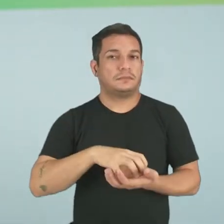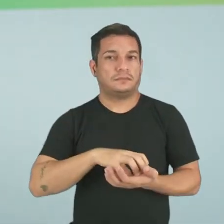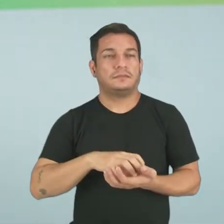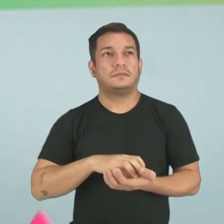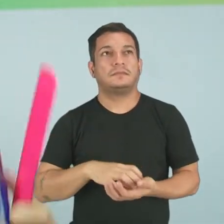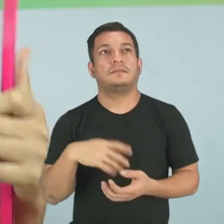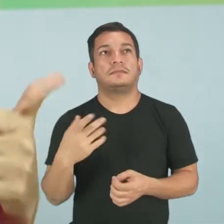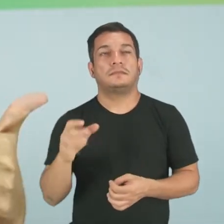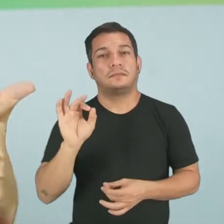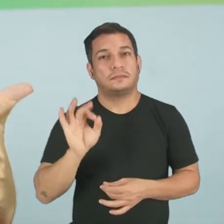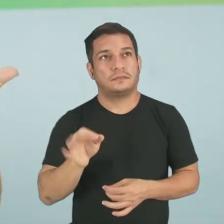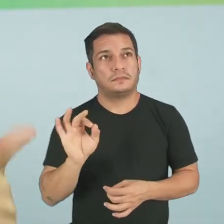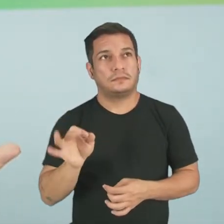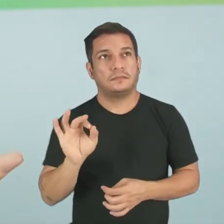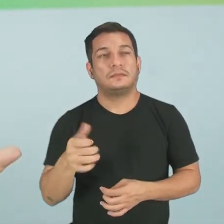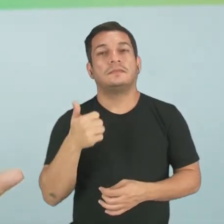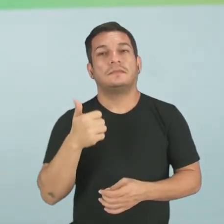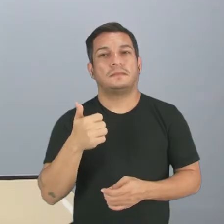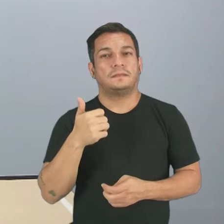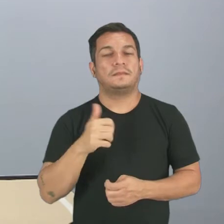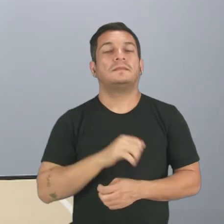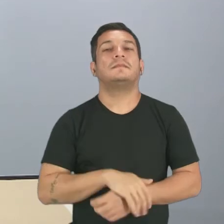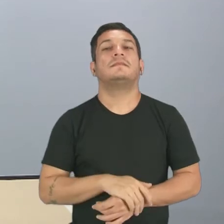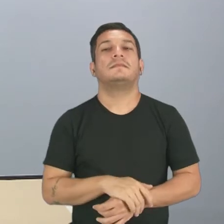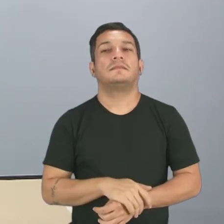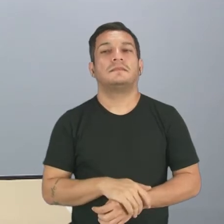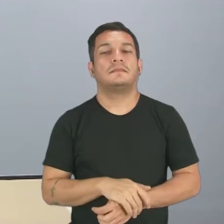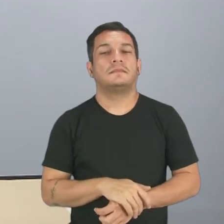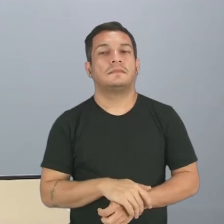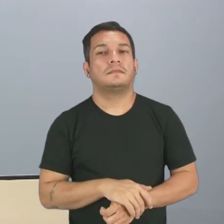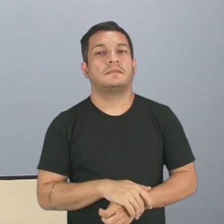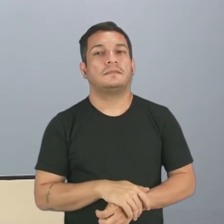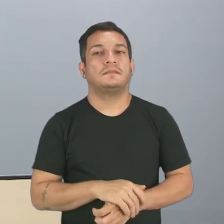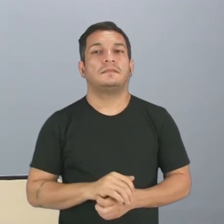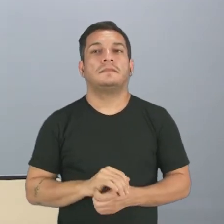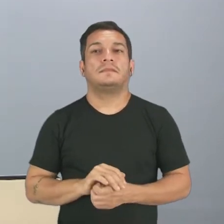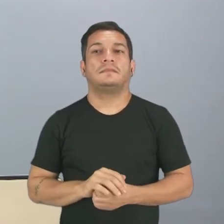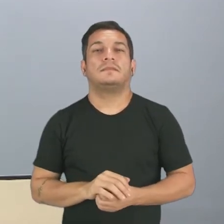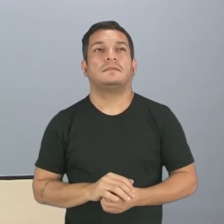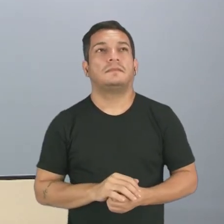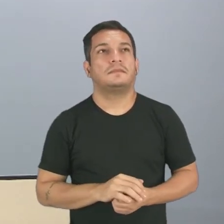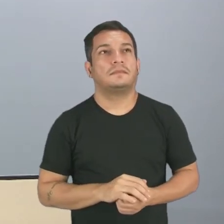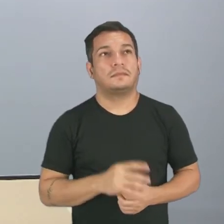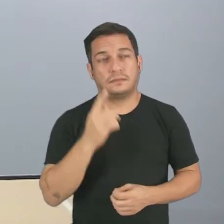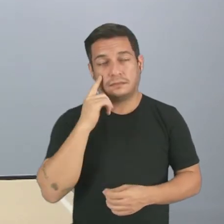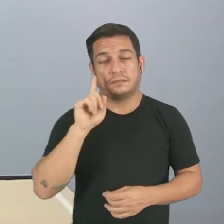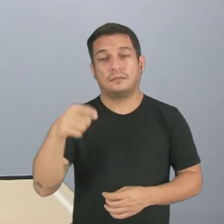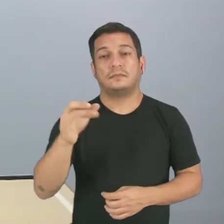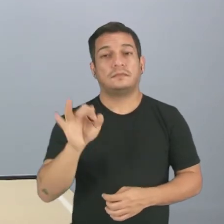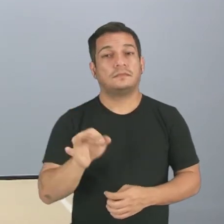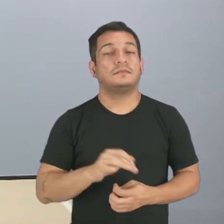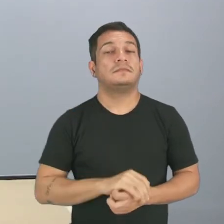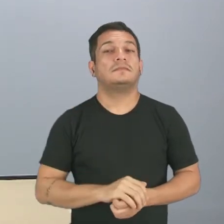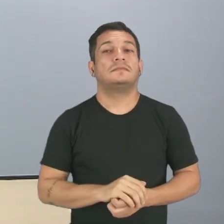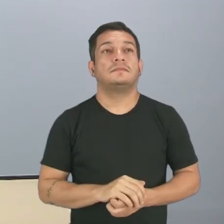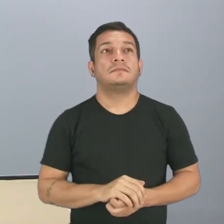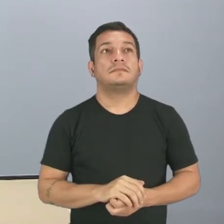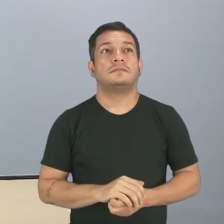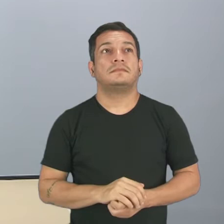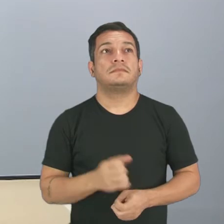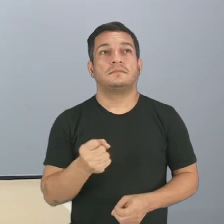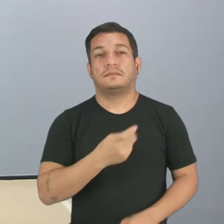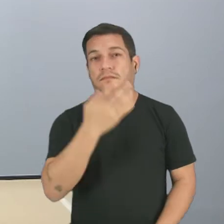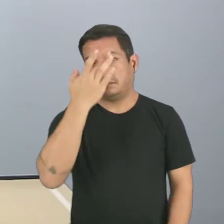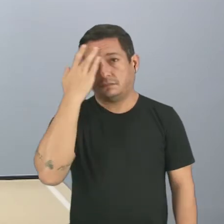cupcake. Então, está correto! Vamos continuar? Vamos ver se os próximos estão certos? Quantas